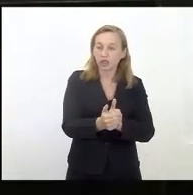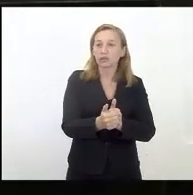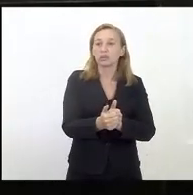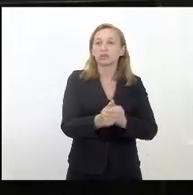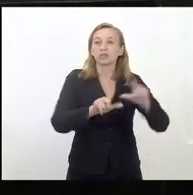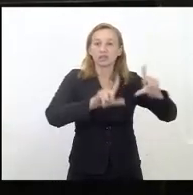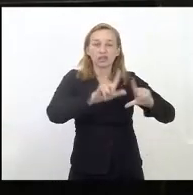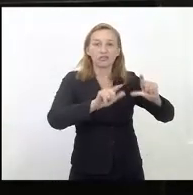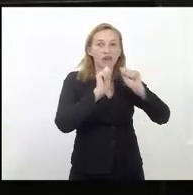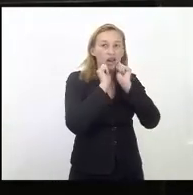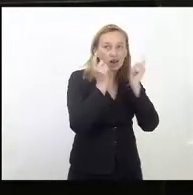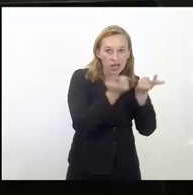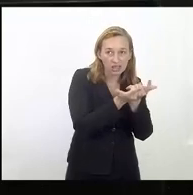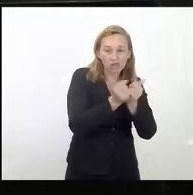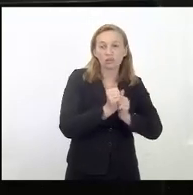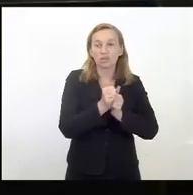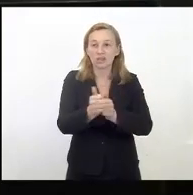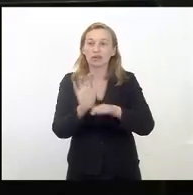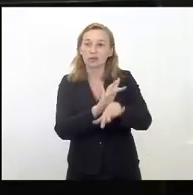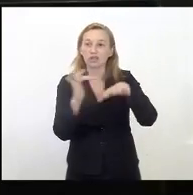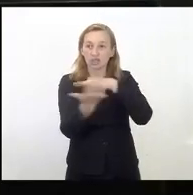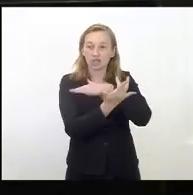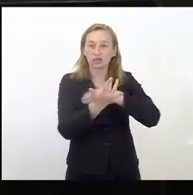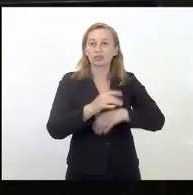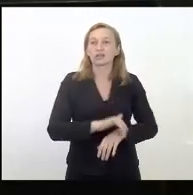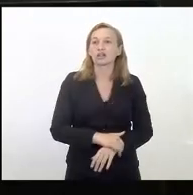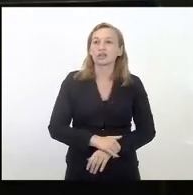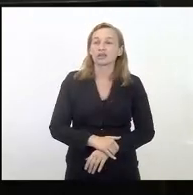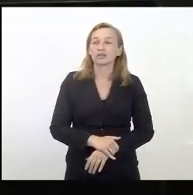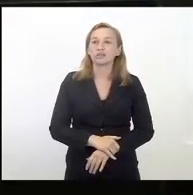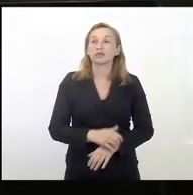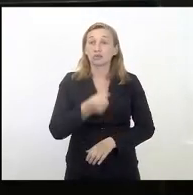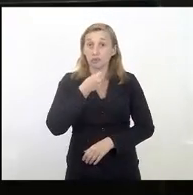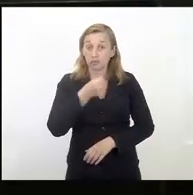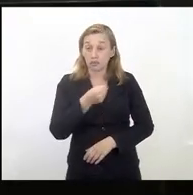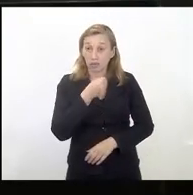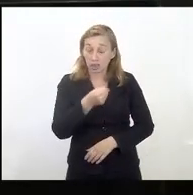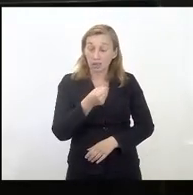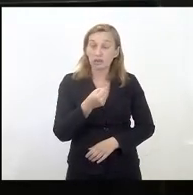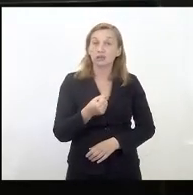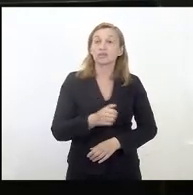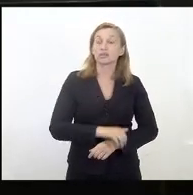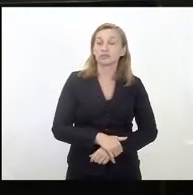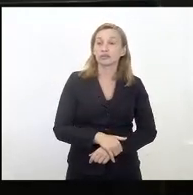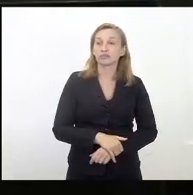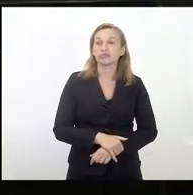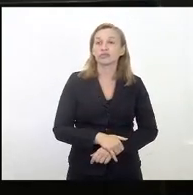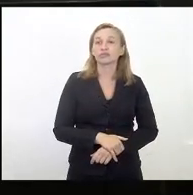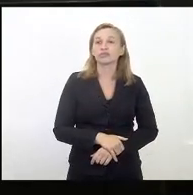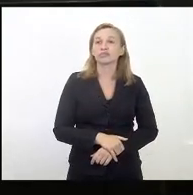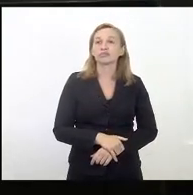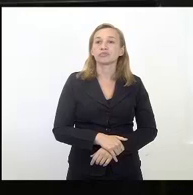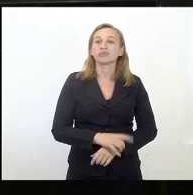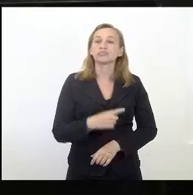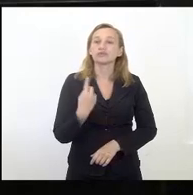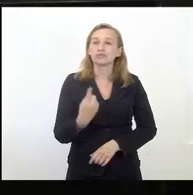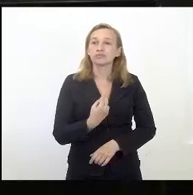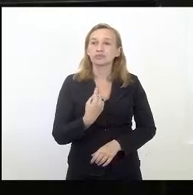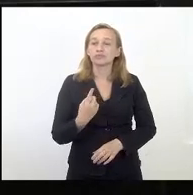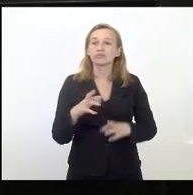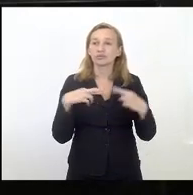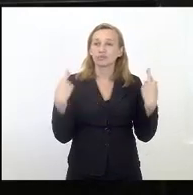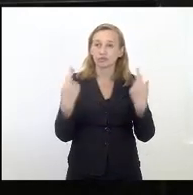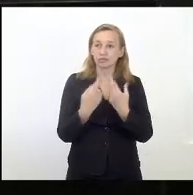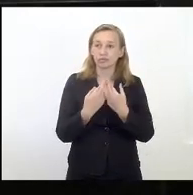pela TV alerj nos seguem pelas redes sociais imprensa que faz o trabalho de cobertura jornalística das nossas sessões